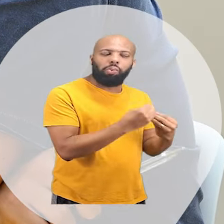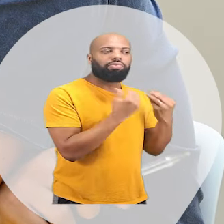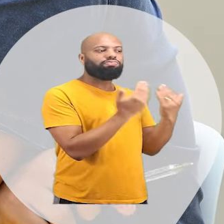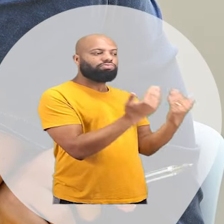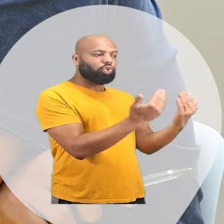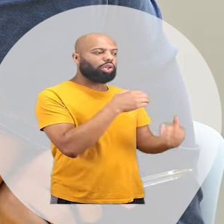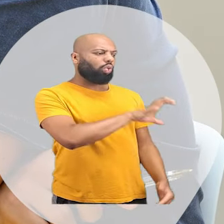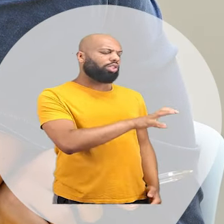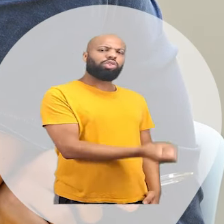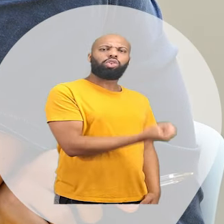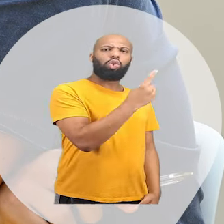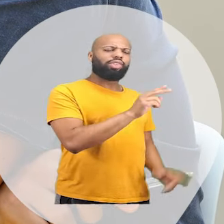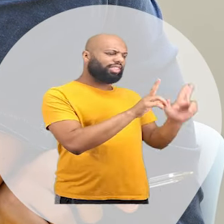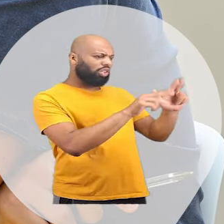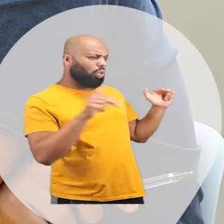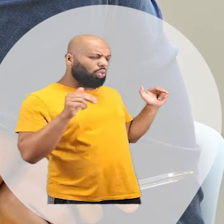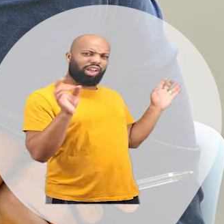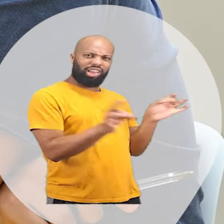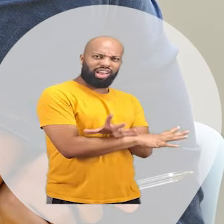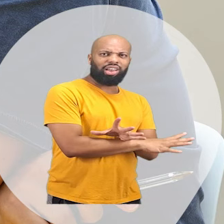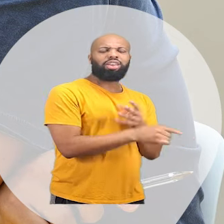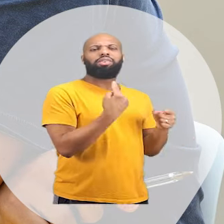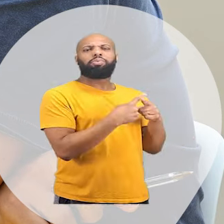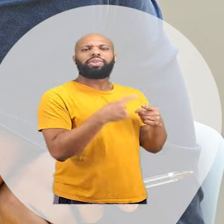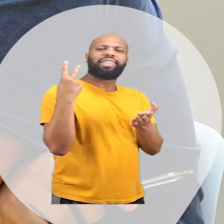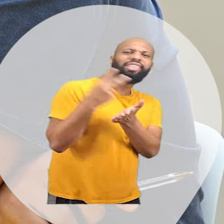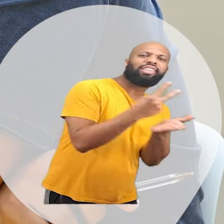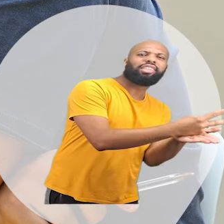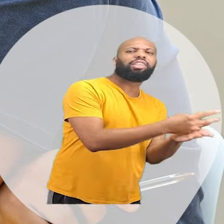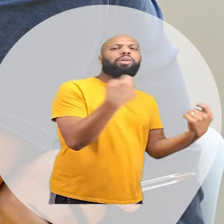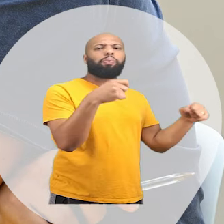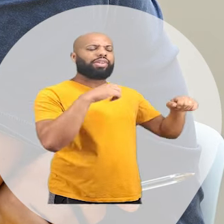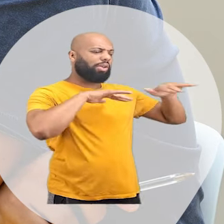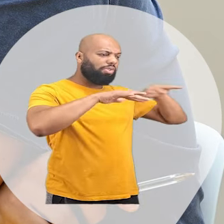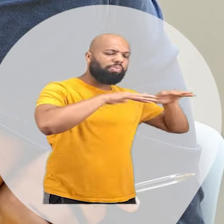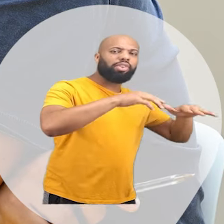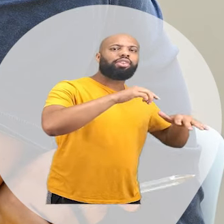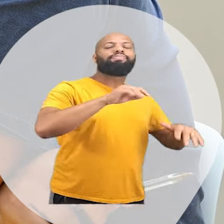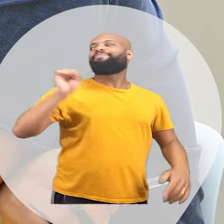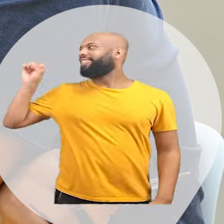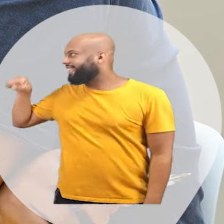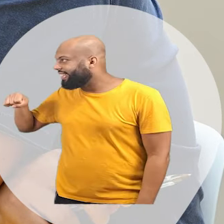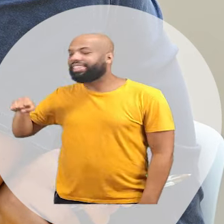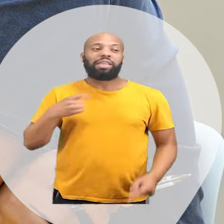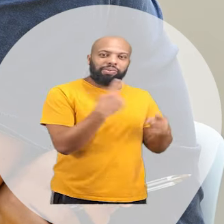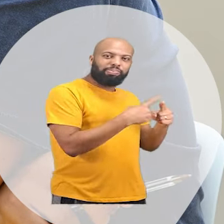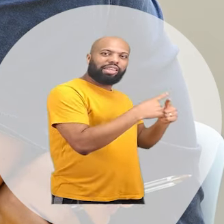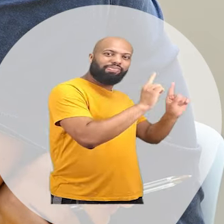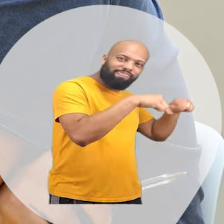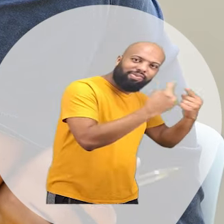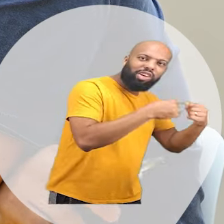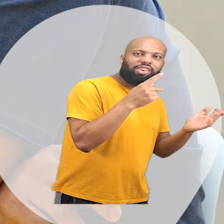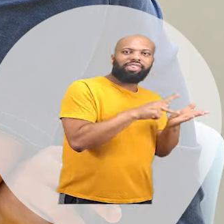se questionando isso poxa nunca acaba nunca acaba eu tenho que estar sempre nesse movimento e isso às vezes nos